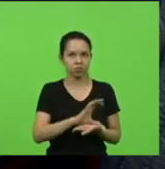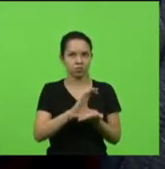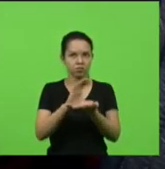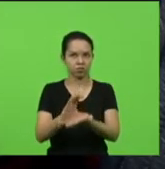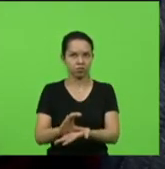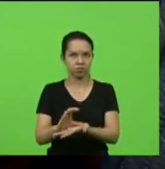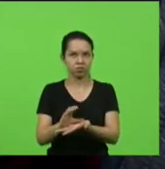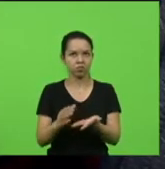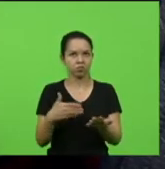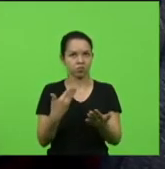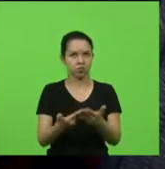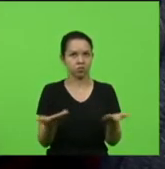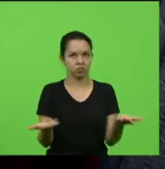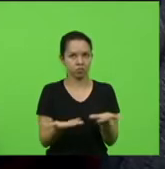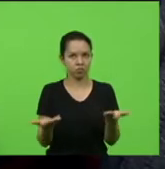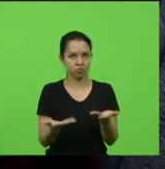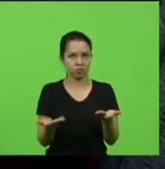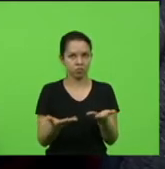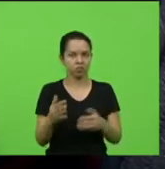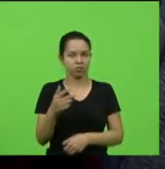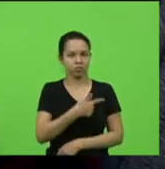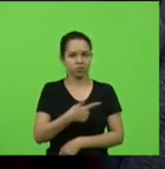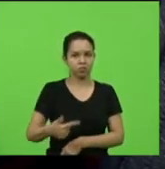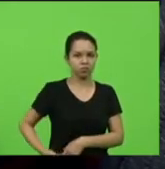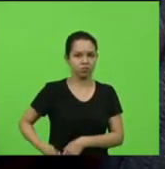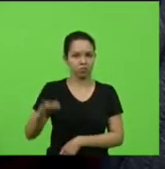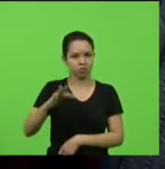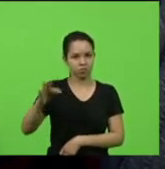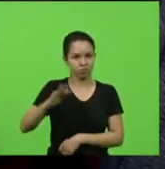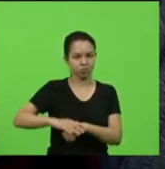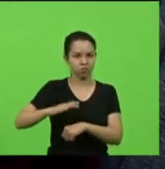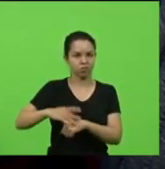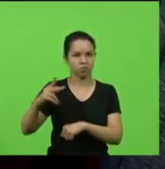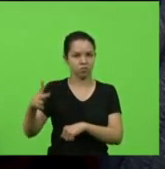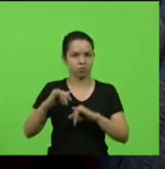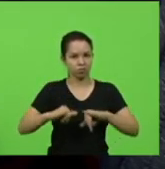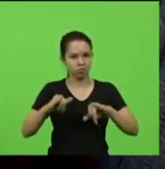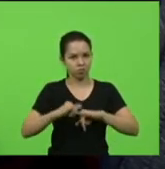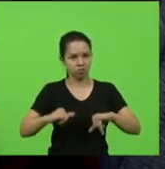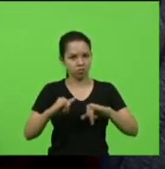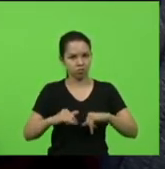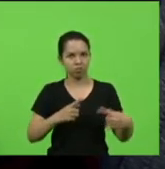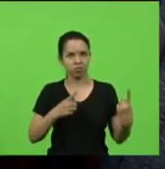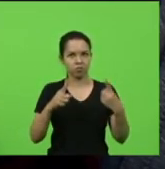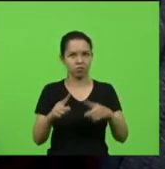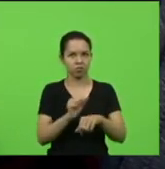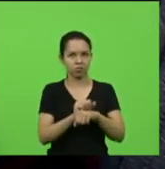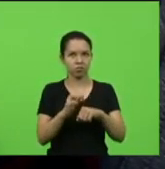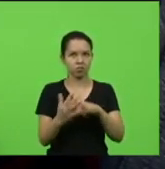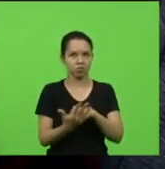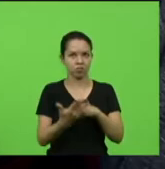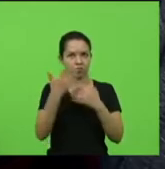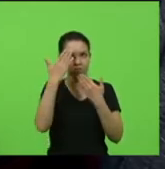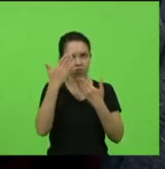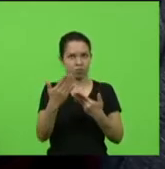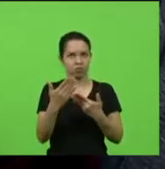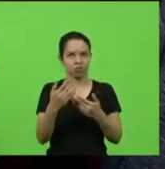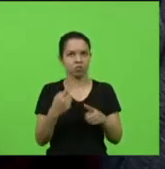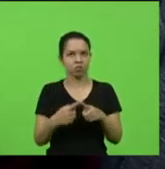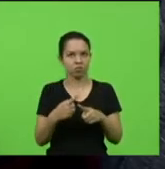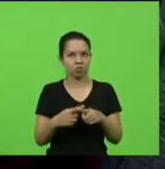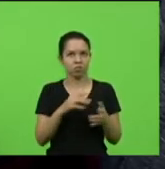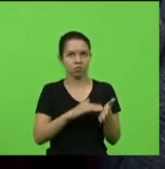até agora advindos do governo federal na campanha de combate ao Covid. Quero agradecê-lo, até porque o